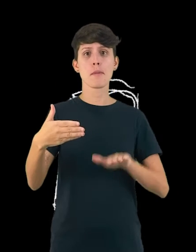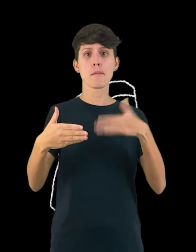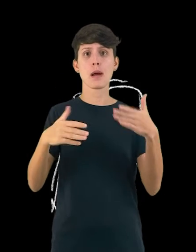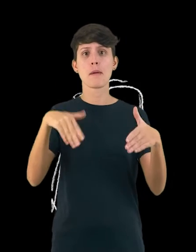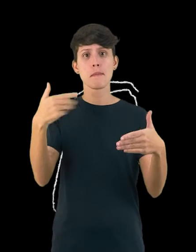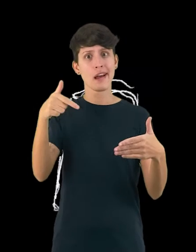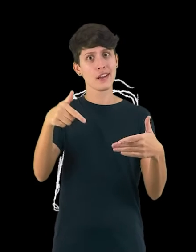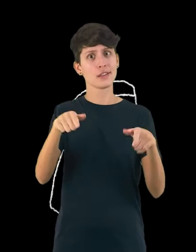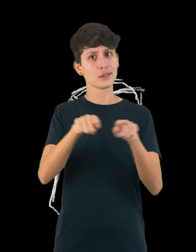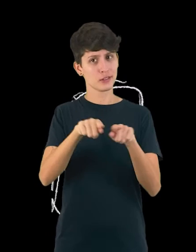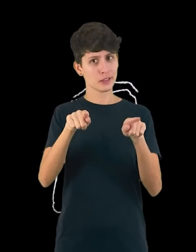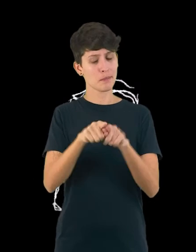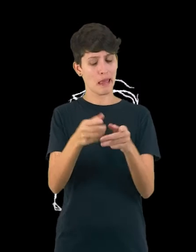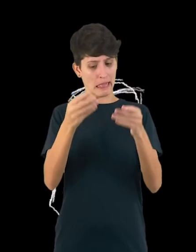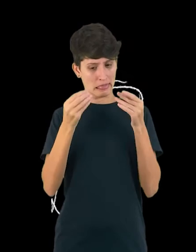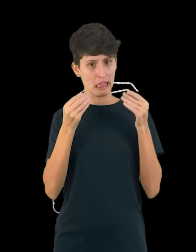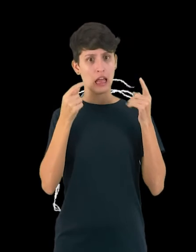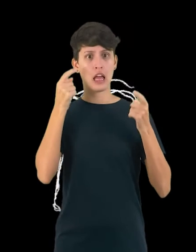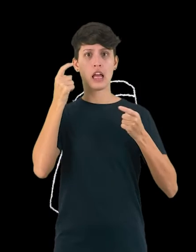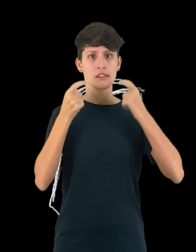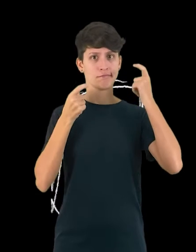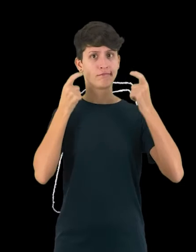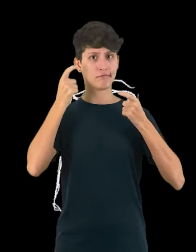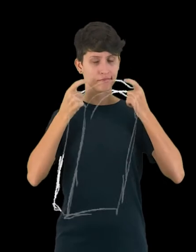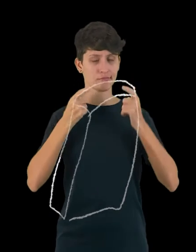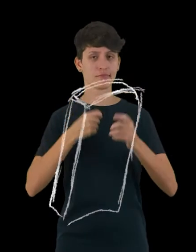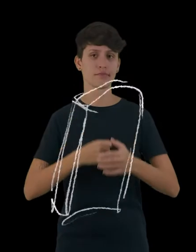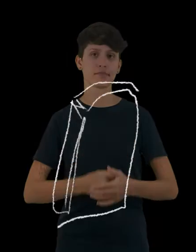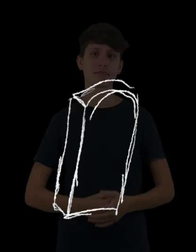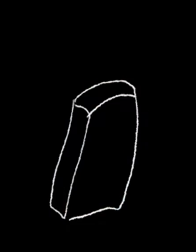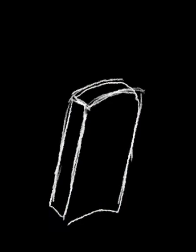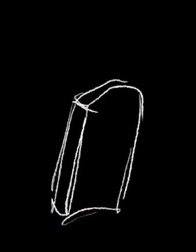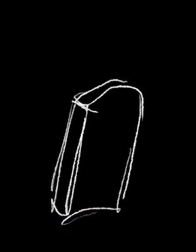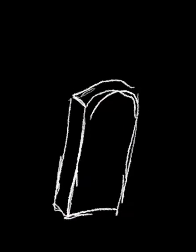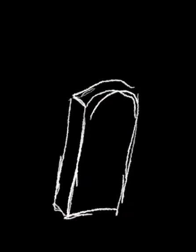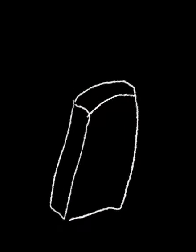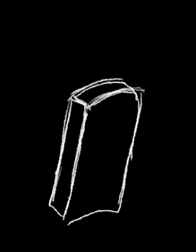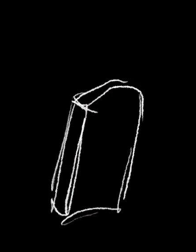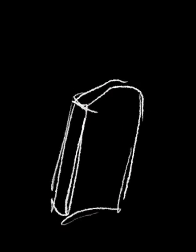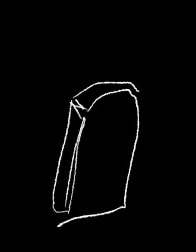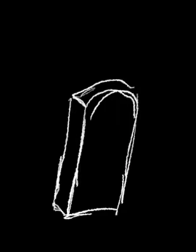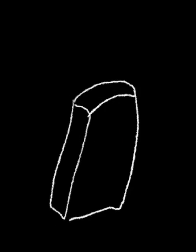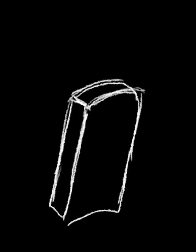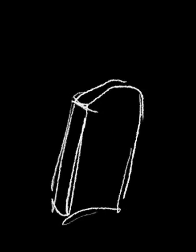extremamente naturalizado e, de certo modo, preocupante.